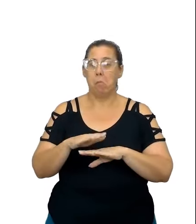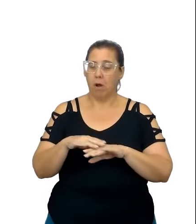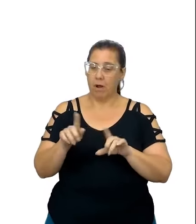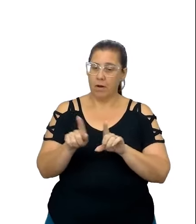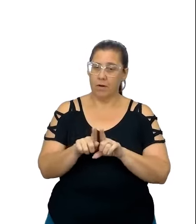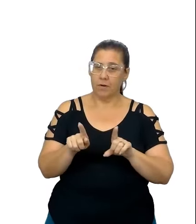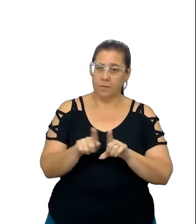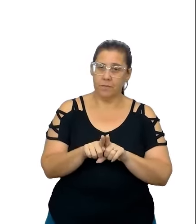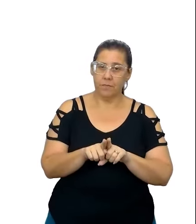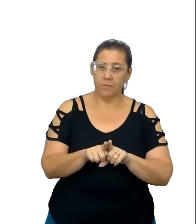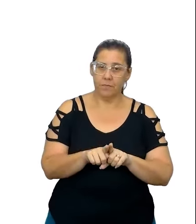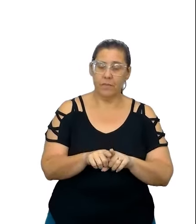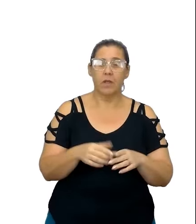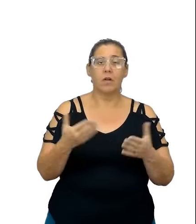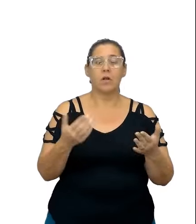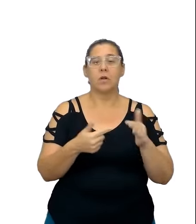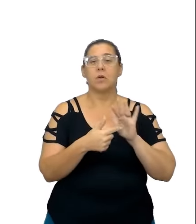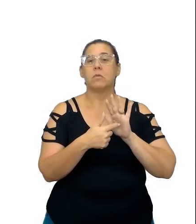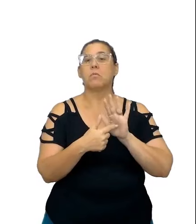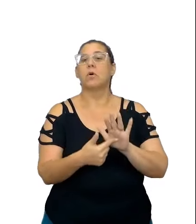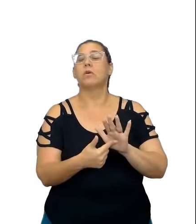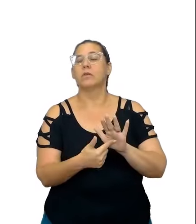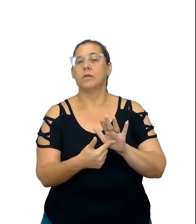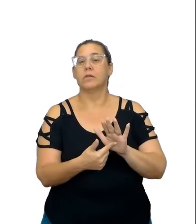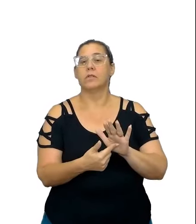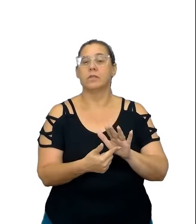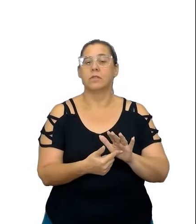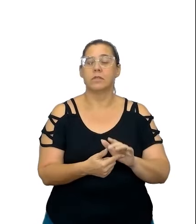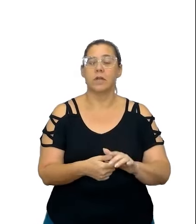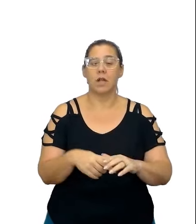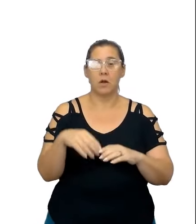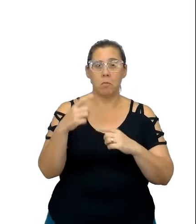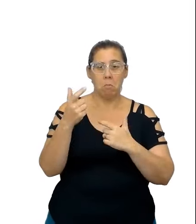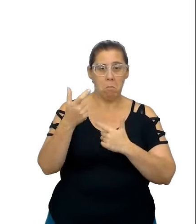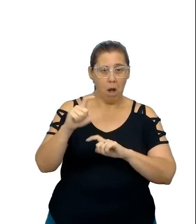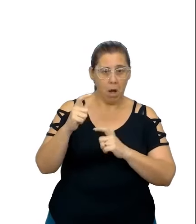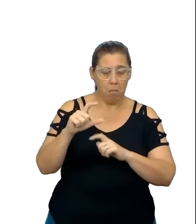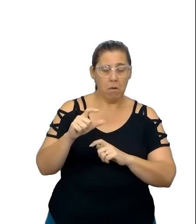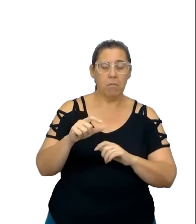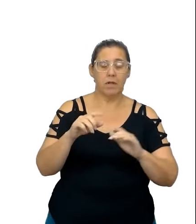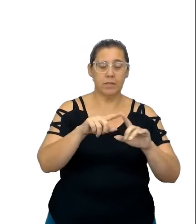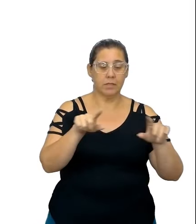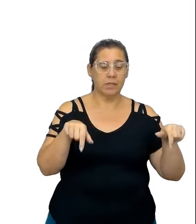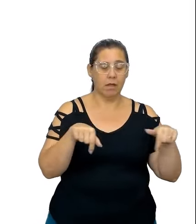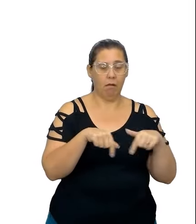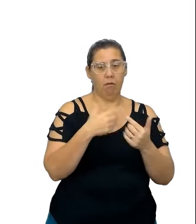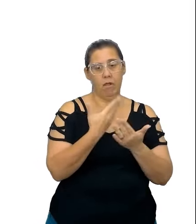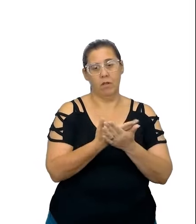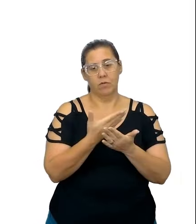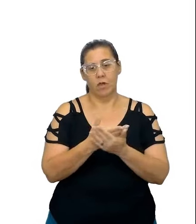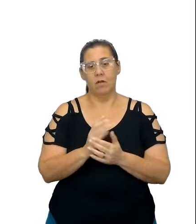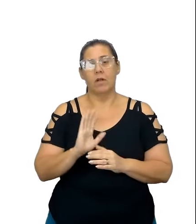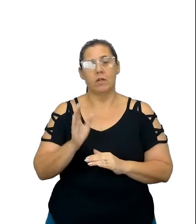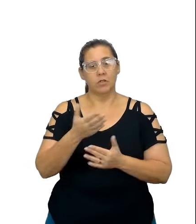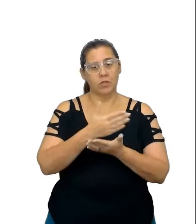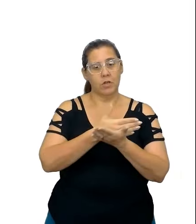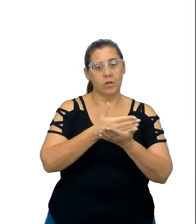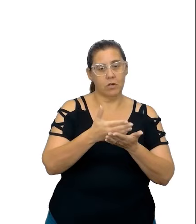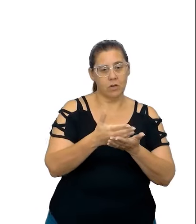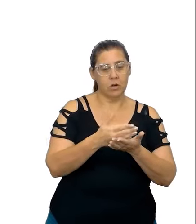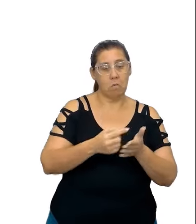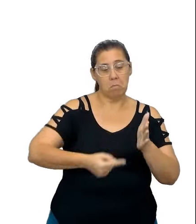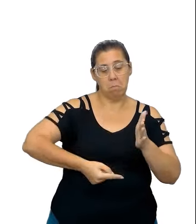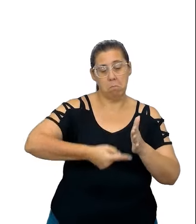o trazer o meme para a realidade da sala de aula. E aí já começa com o